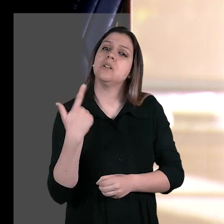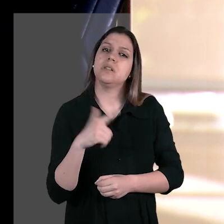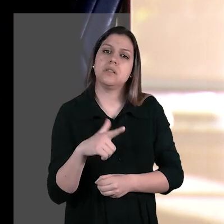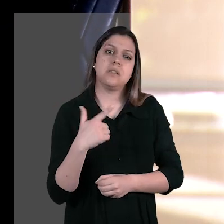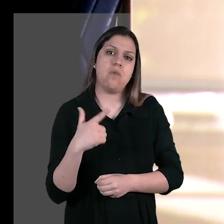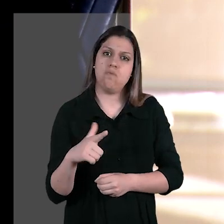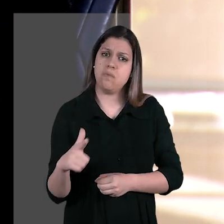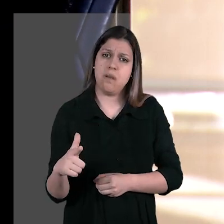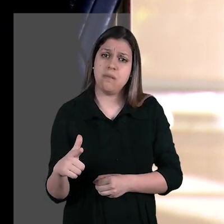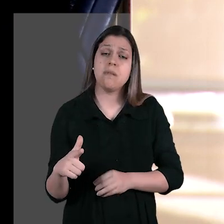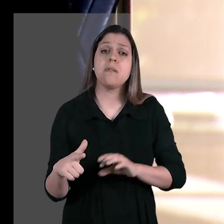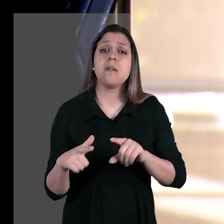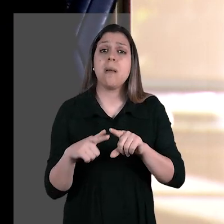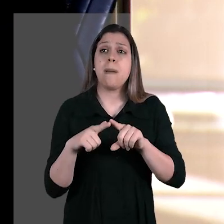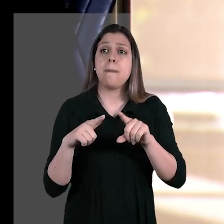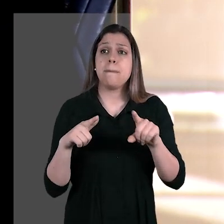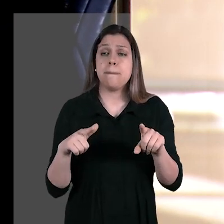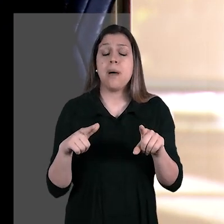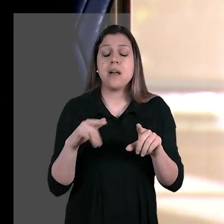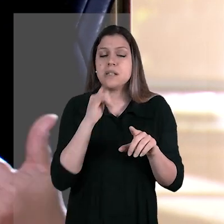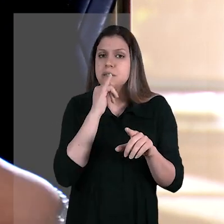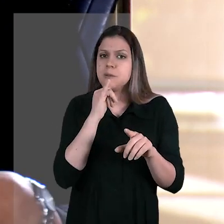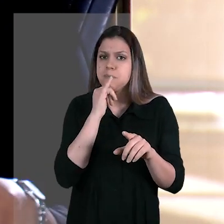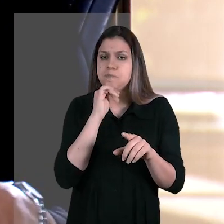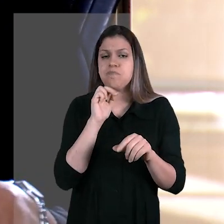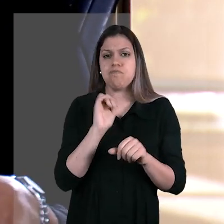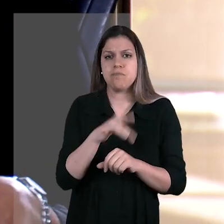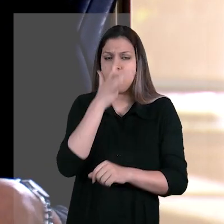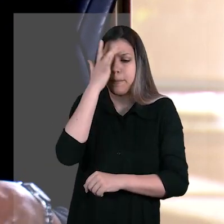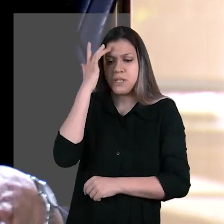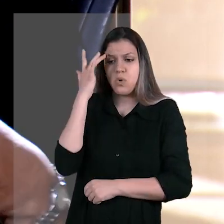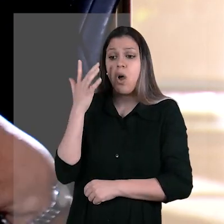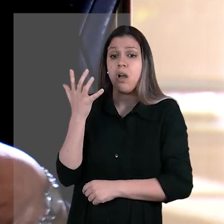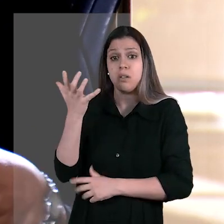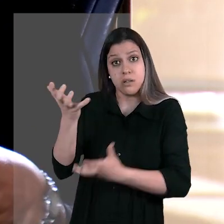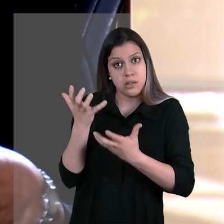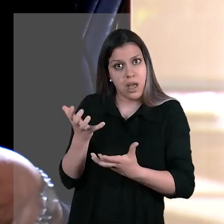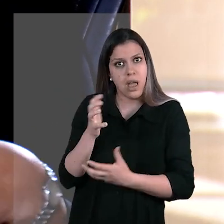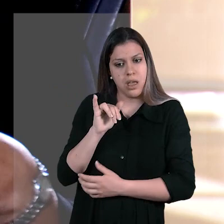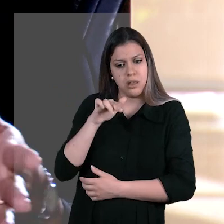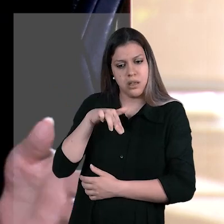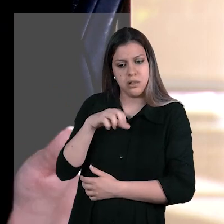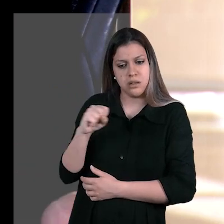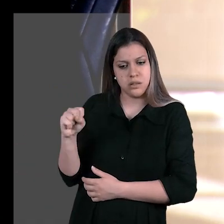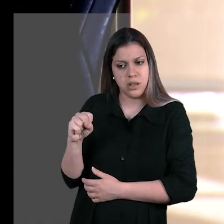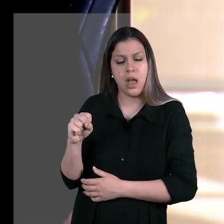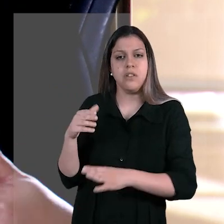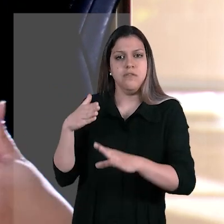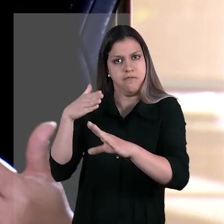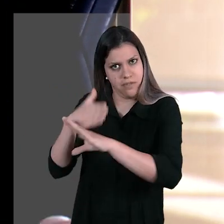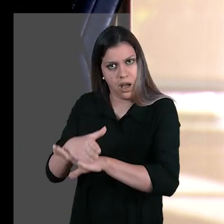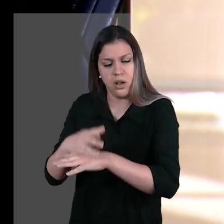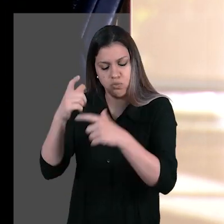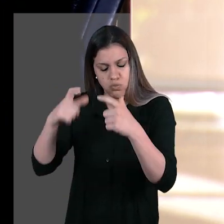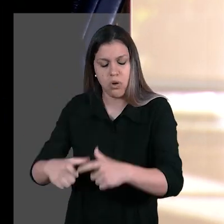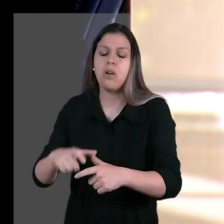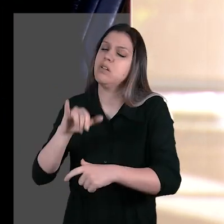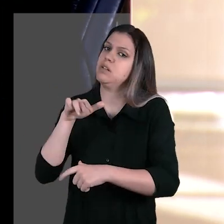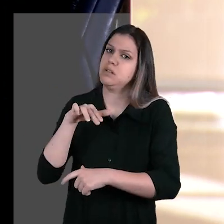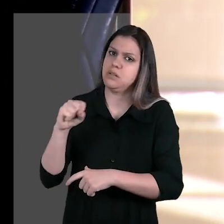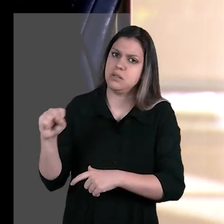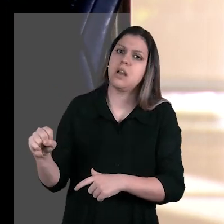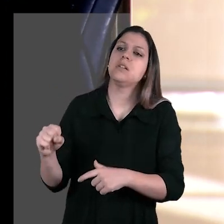esses que não têm regime próprio no município. Ele até pode dar entrada no INSS, não tem outro lugar para ele dar